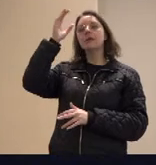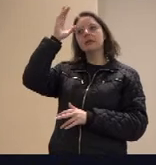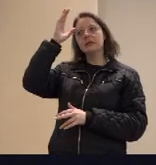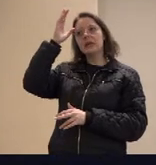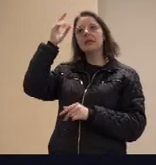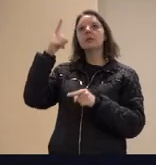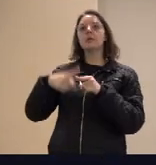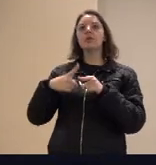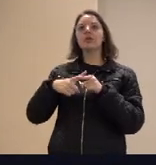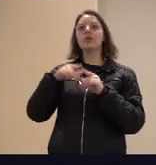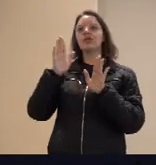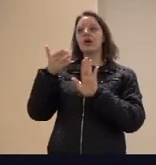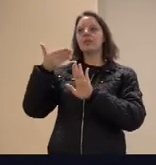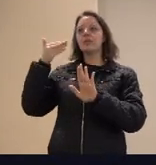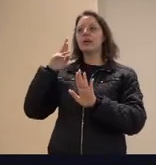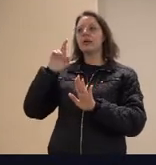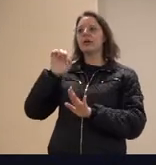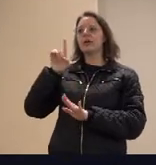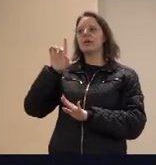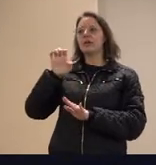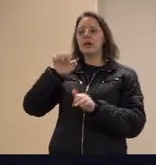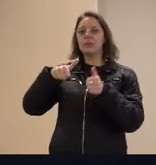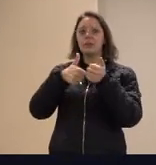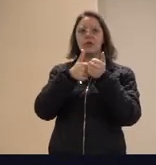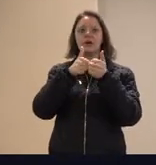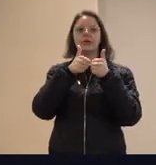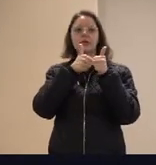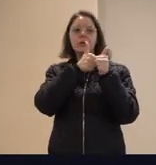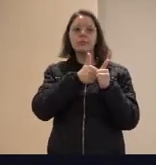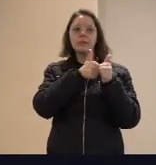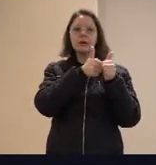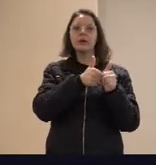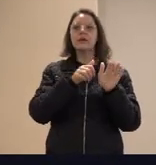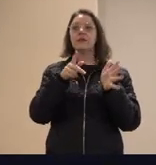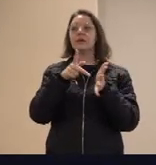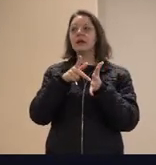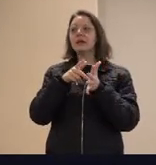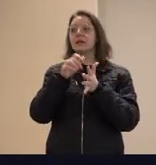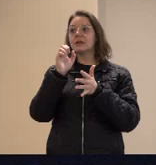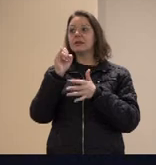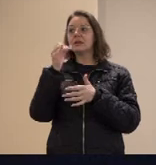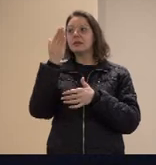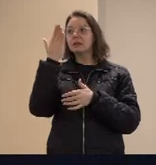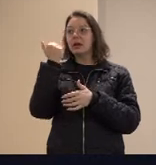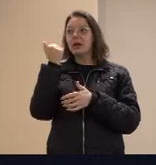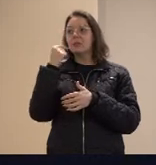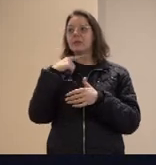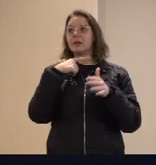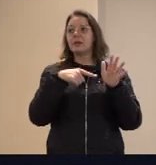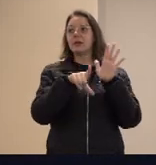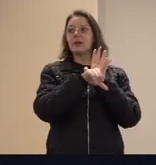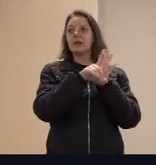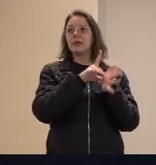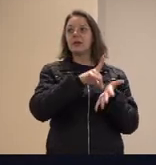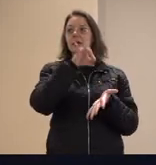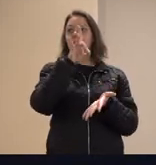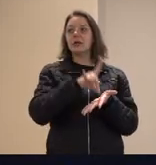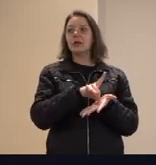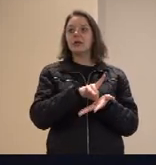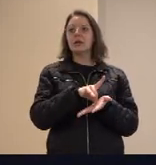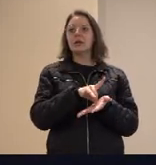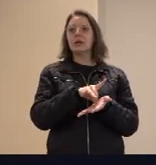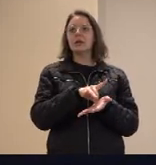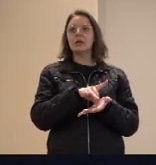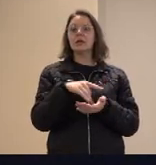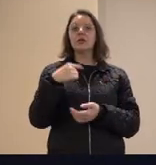era um caso já acompanhado pela rede. Por mais que seja um caso consentido, né, a gente sabe que tem a lei realmente, e a